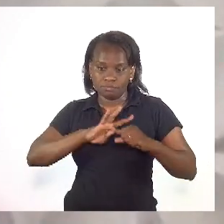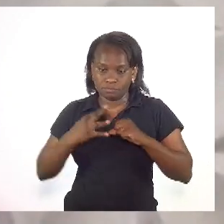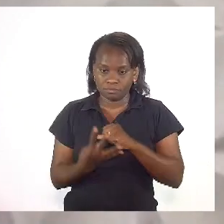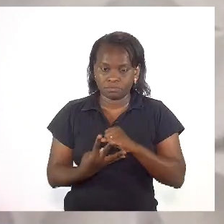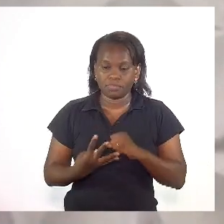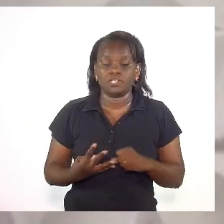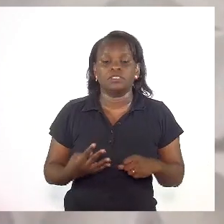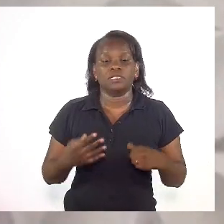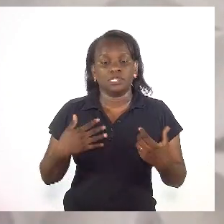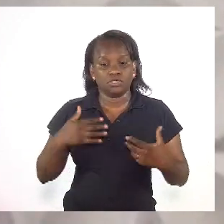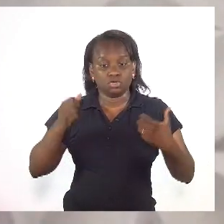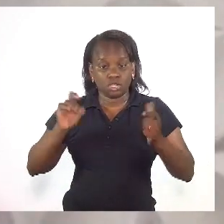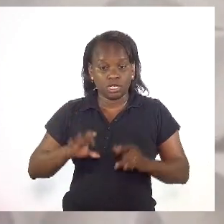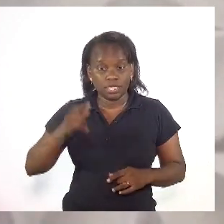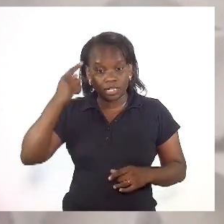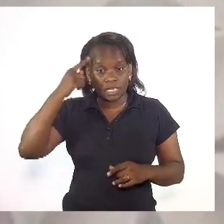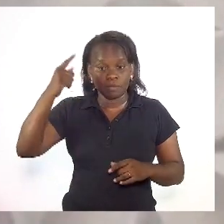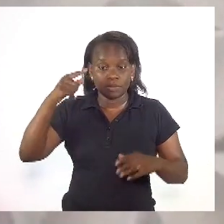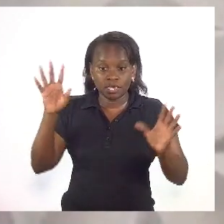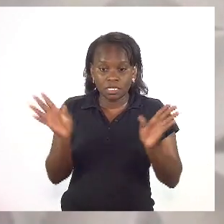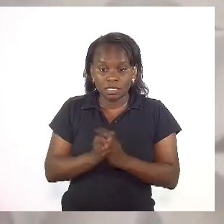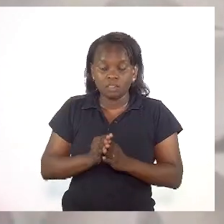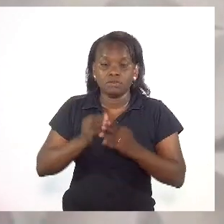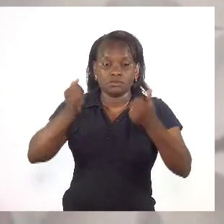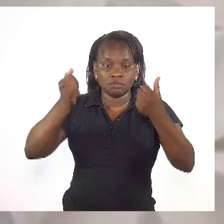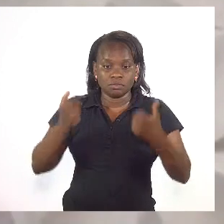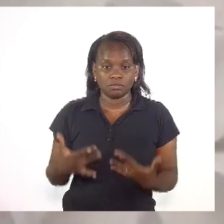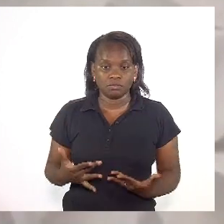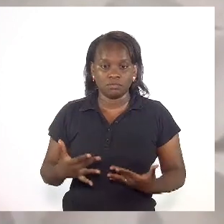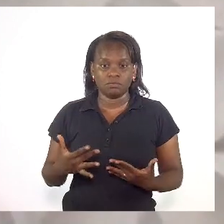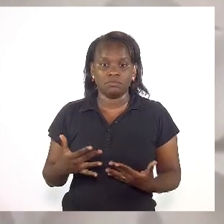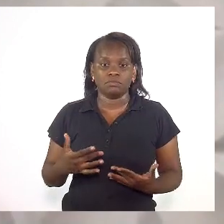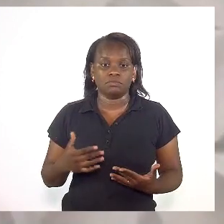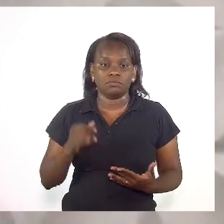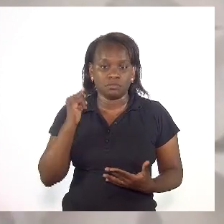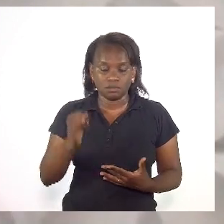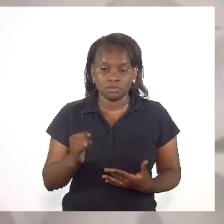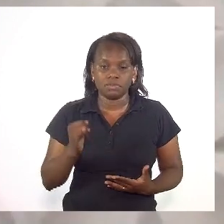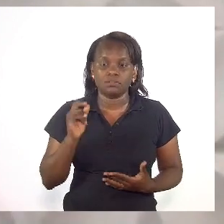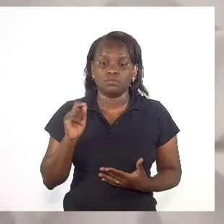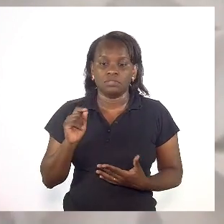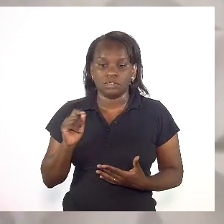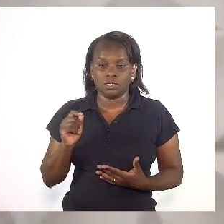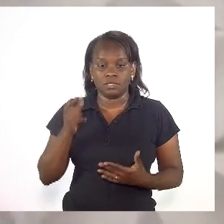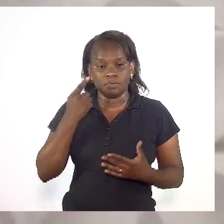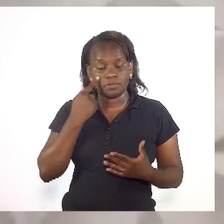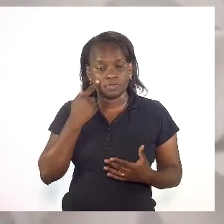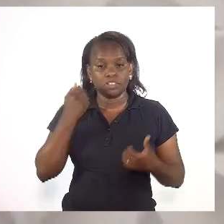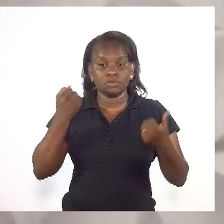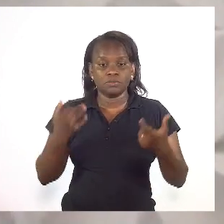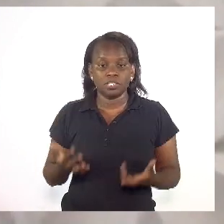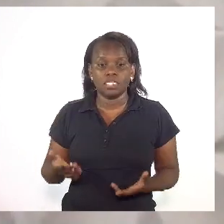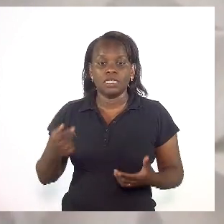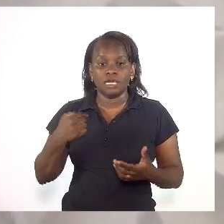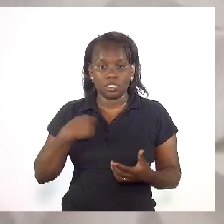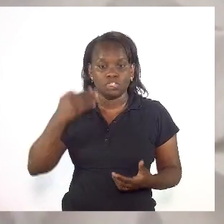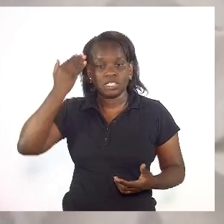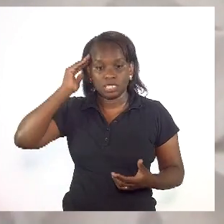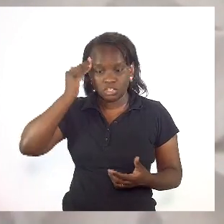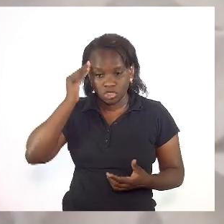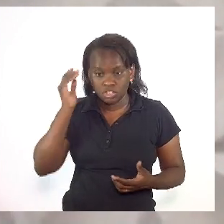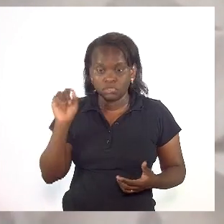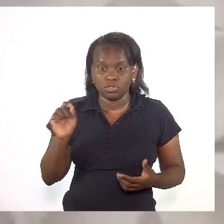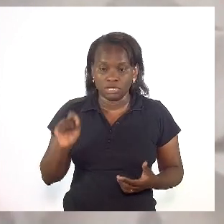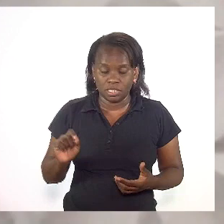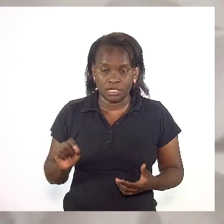coronavírus. Faço apenas essa brevíssima indicação para dizer aqui o meu entendimento